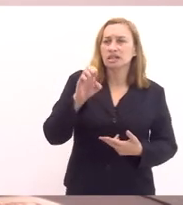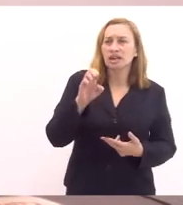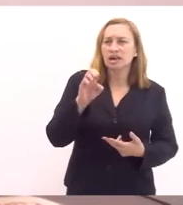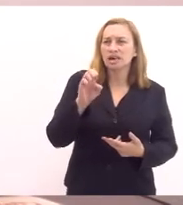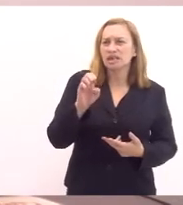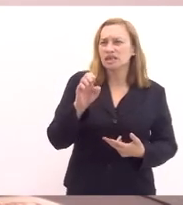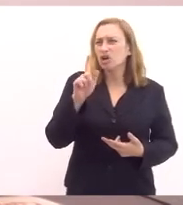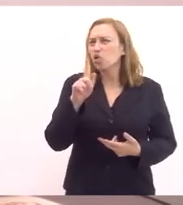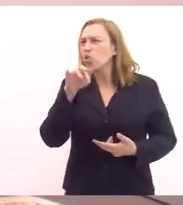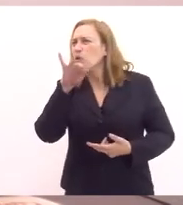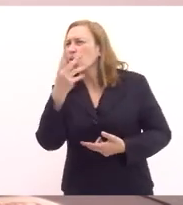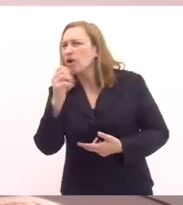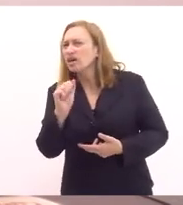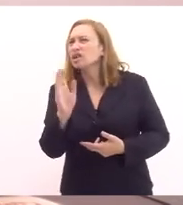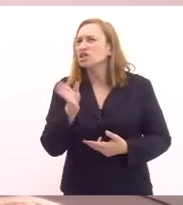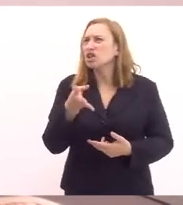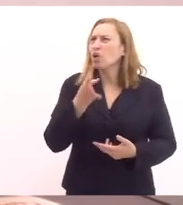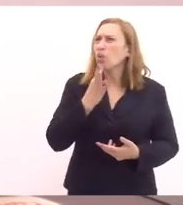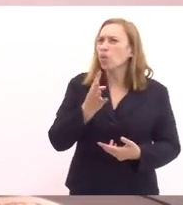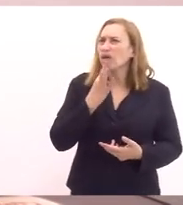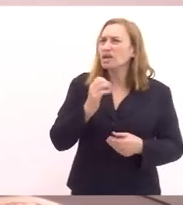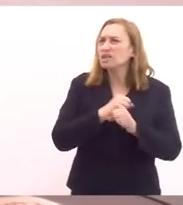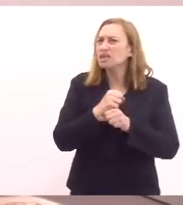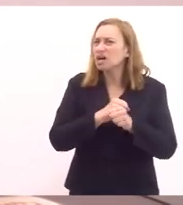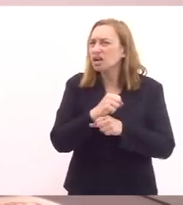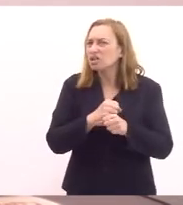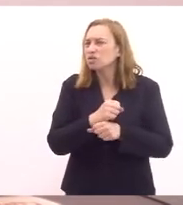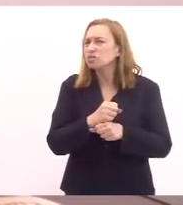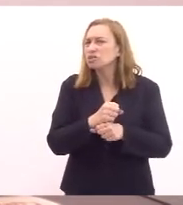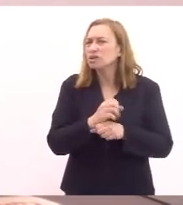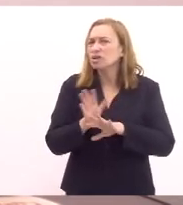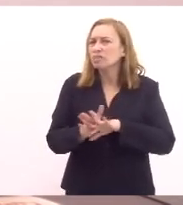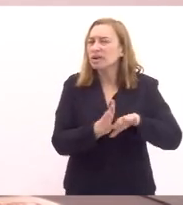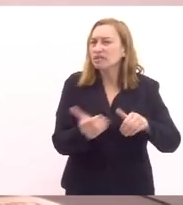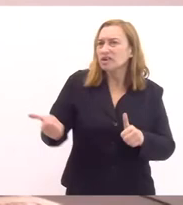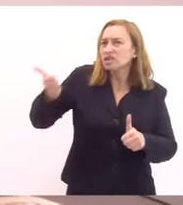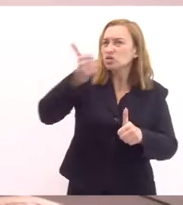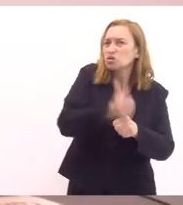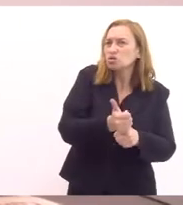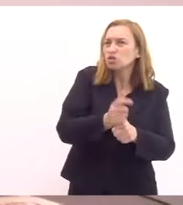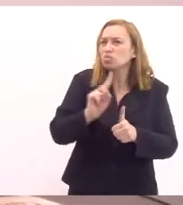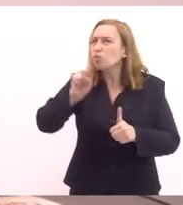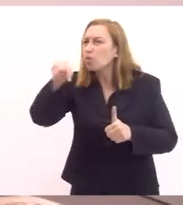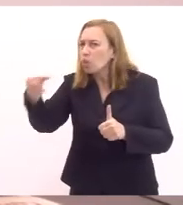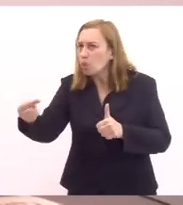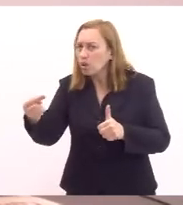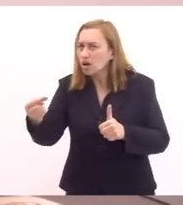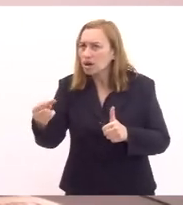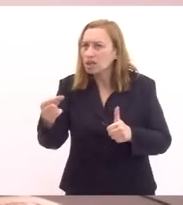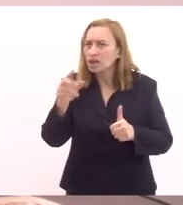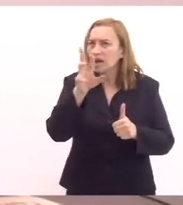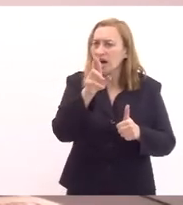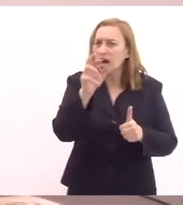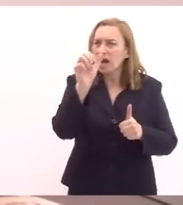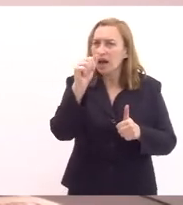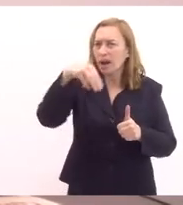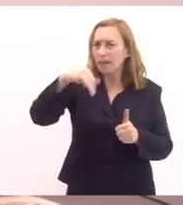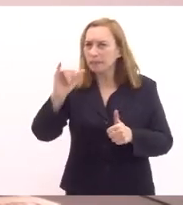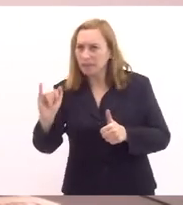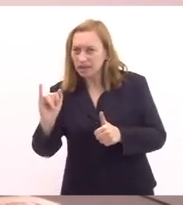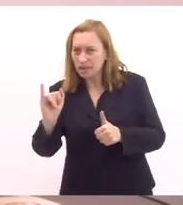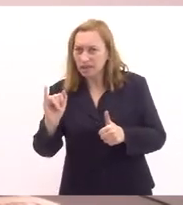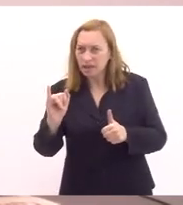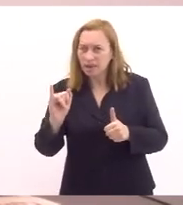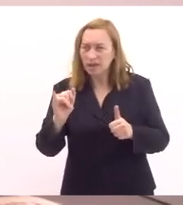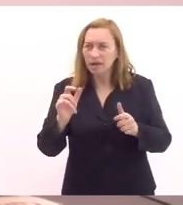essa que a gente conhece né que já tá aí há muito tempo e que vai ser substituída por outra que é a tal de Rame né que